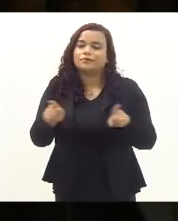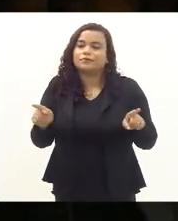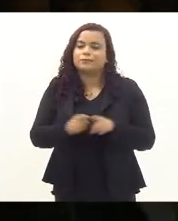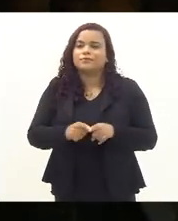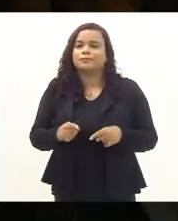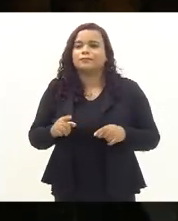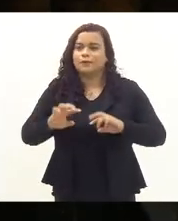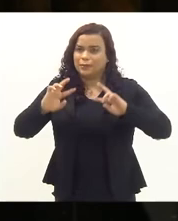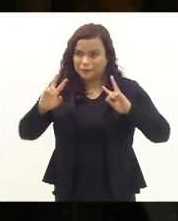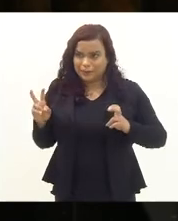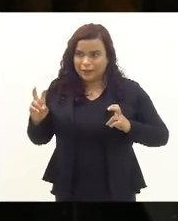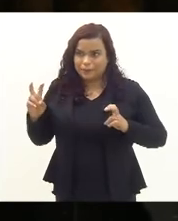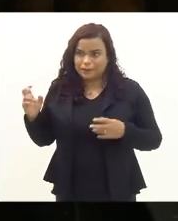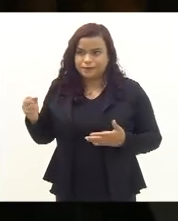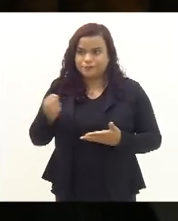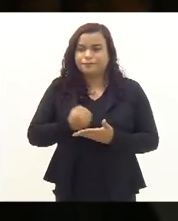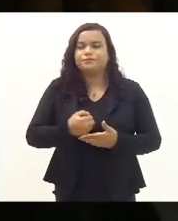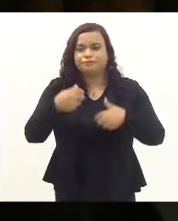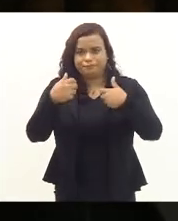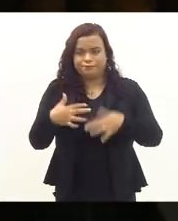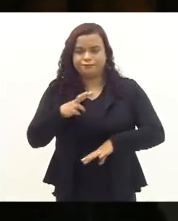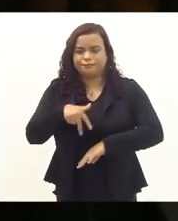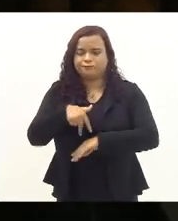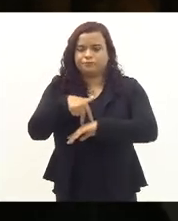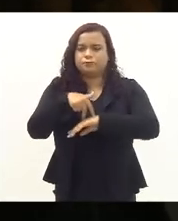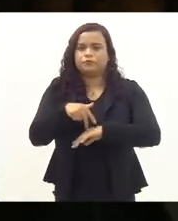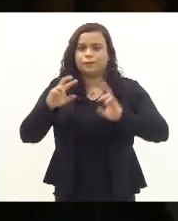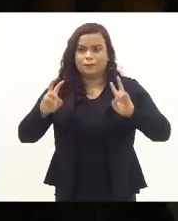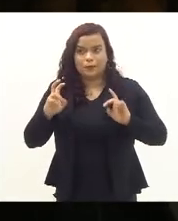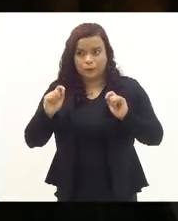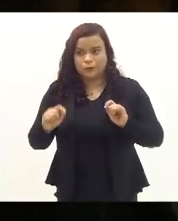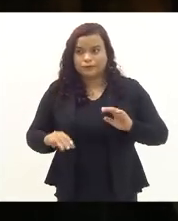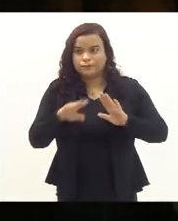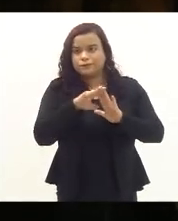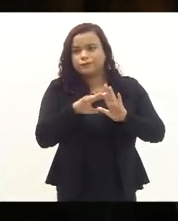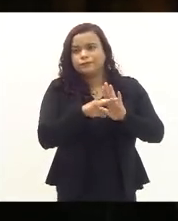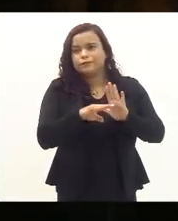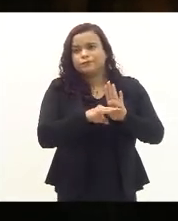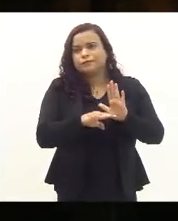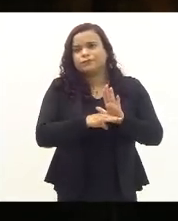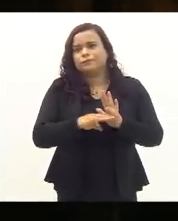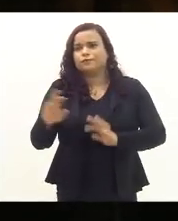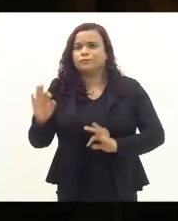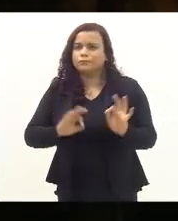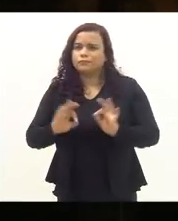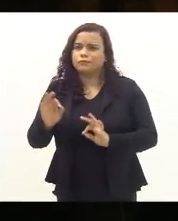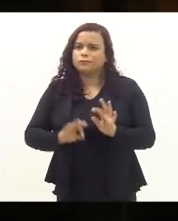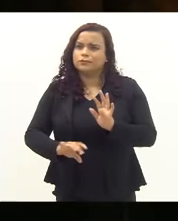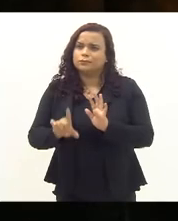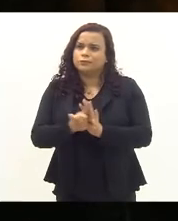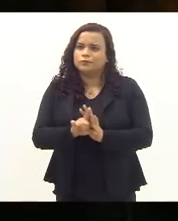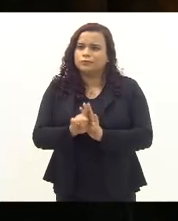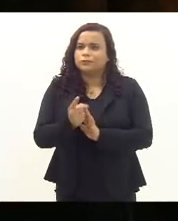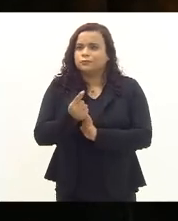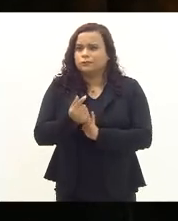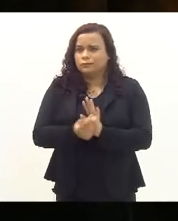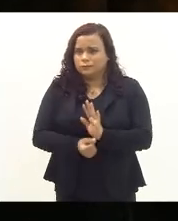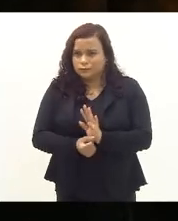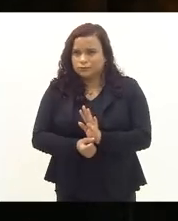tamo aqui nos traz aqui é sobre as diretrizes para elaboração da lei orçamentária